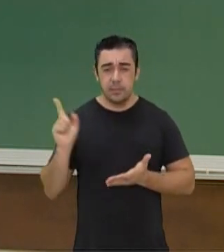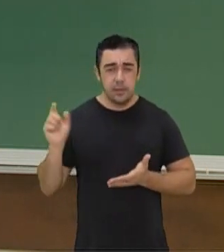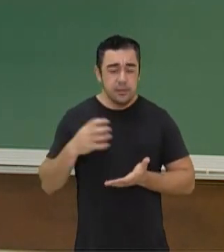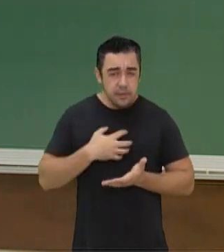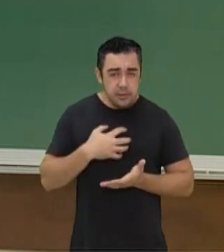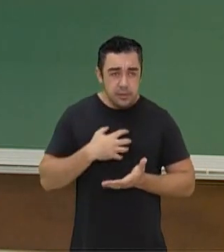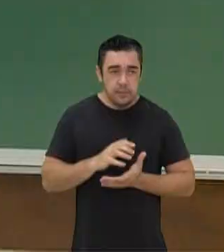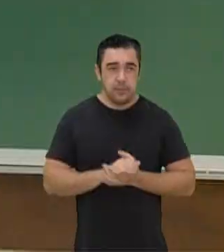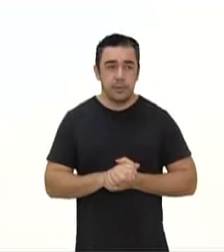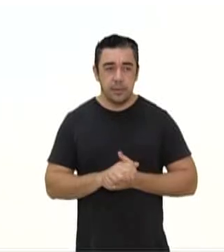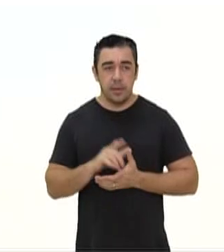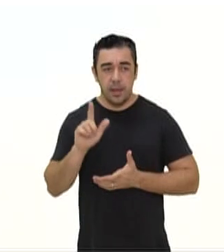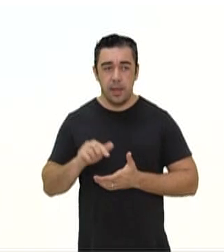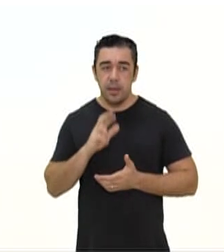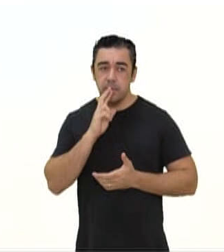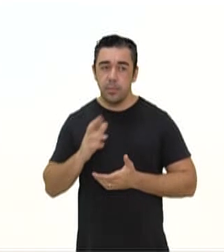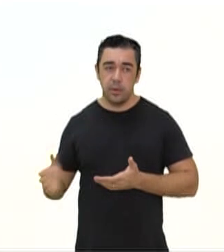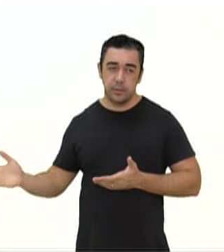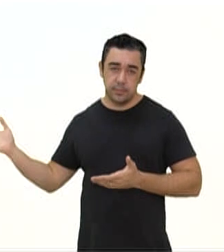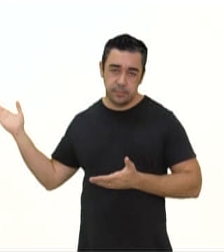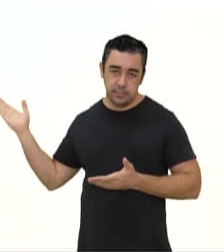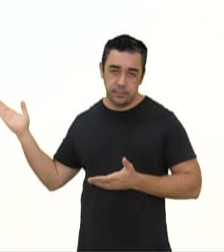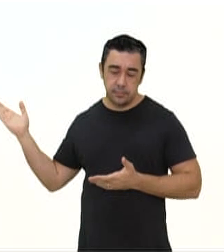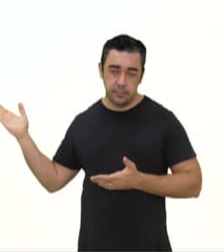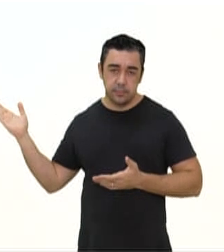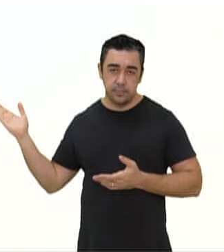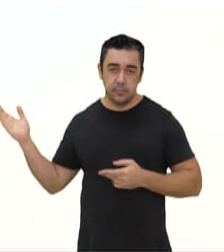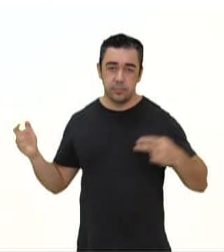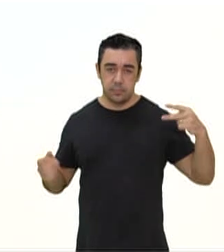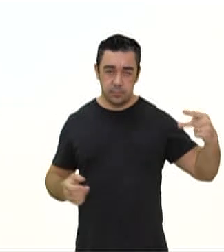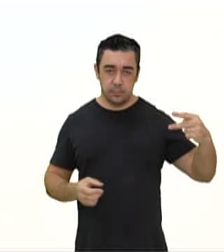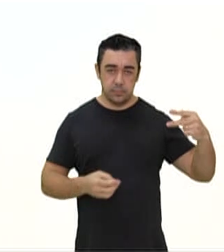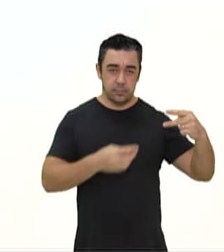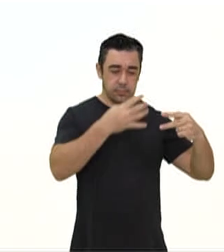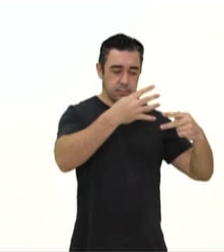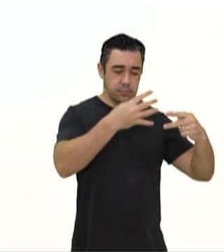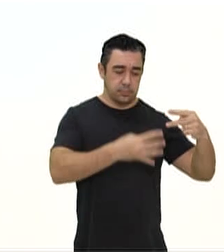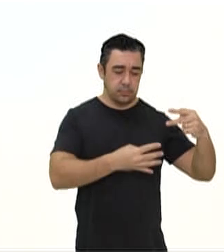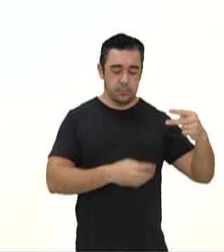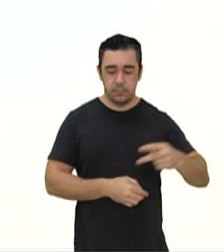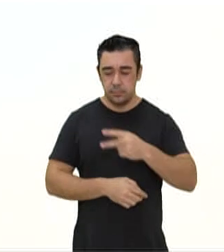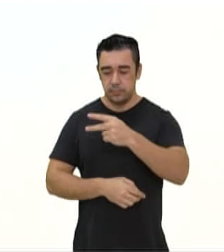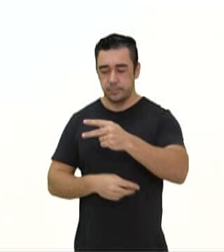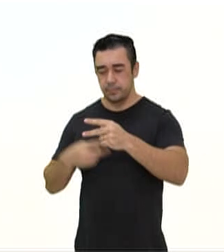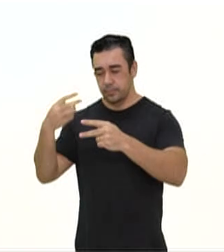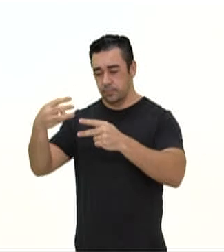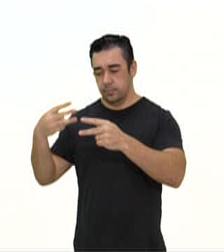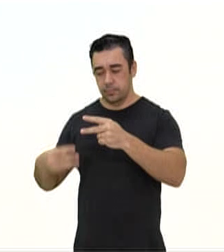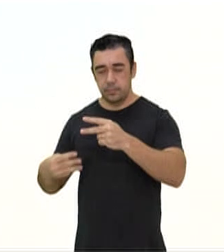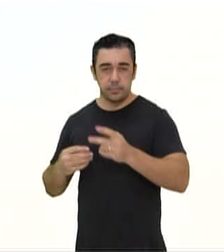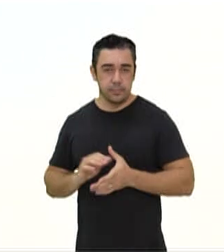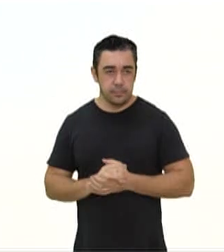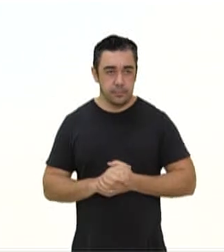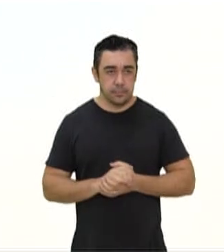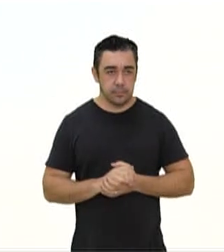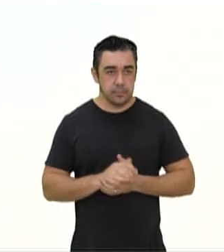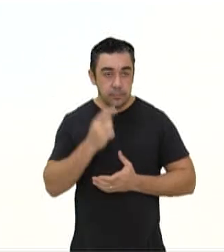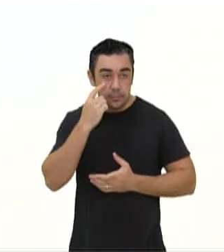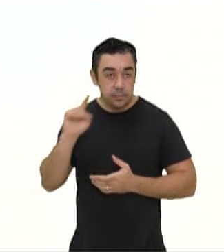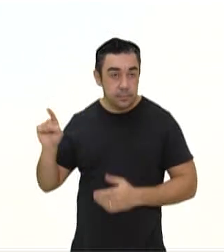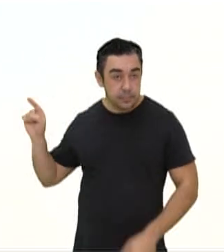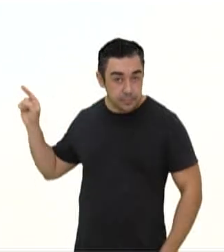ali. Então, sem dúvida nenhuma, a resposta para a gente é 2 quartetos e 2 tercetos. E